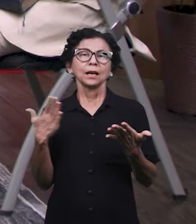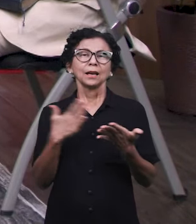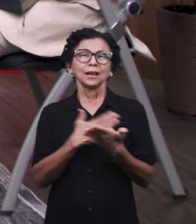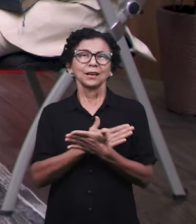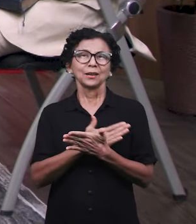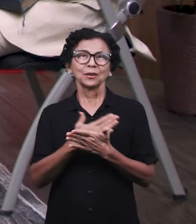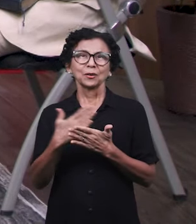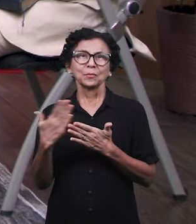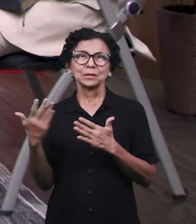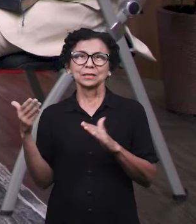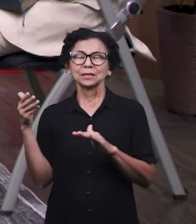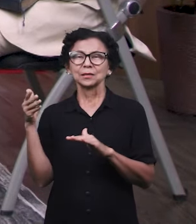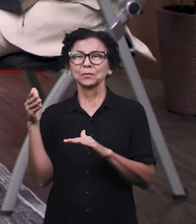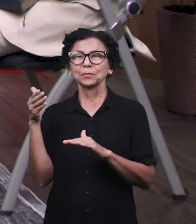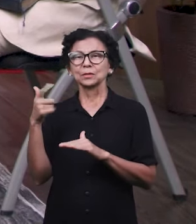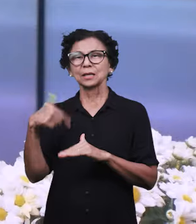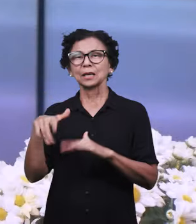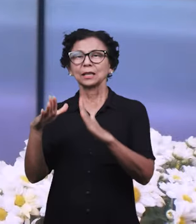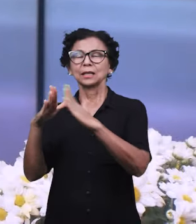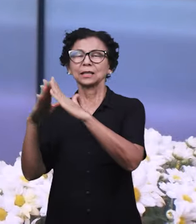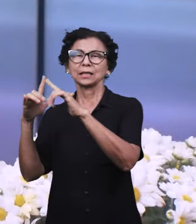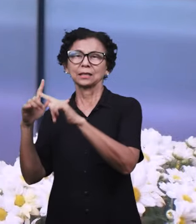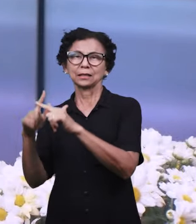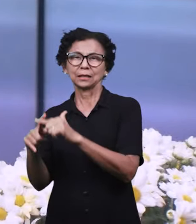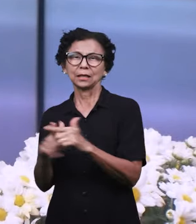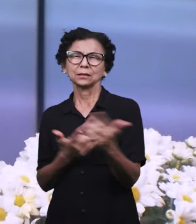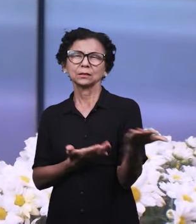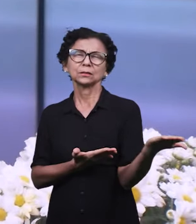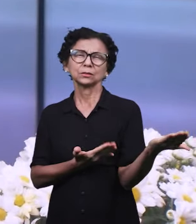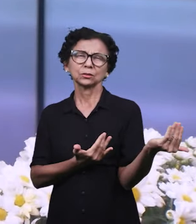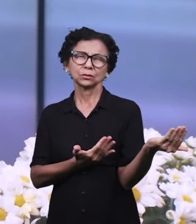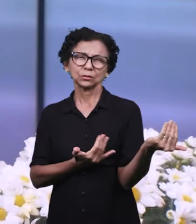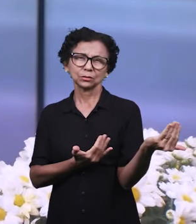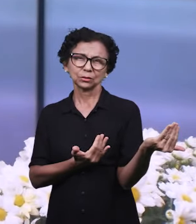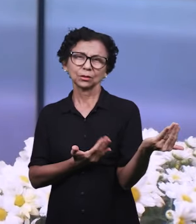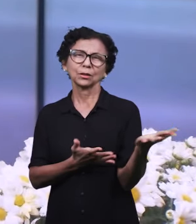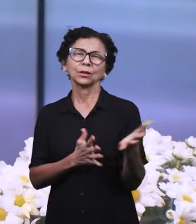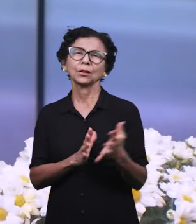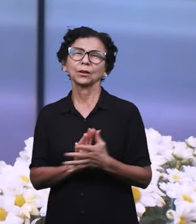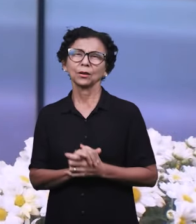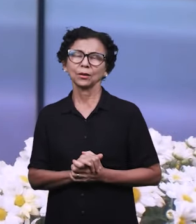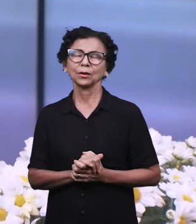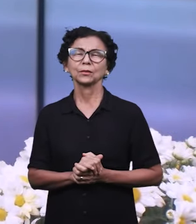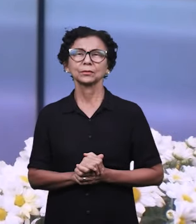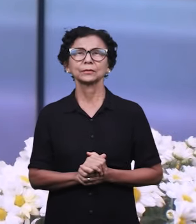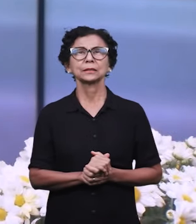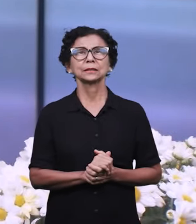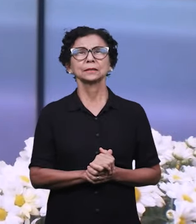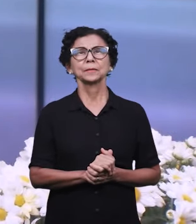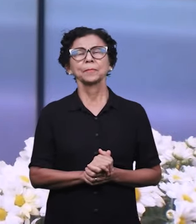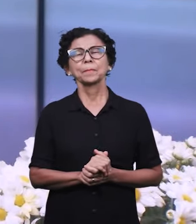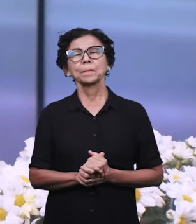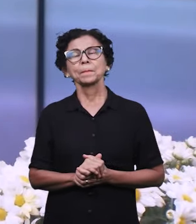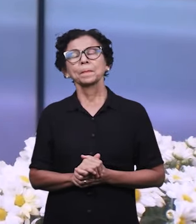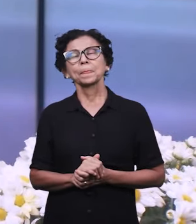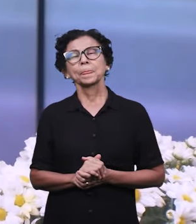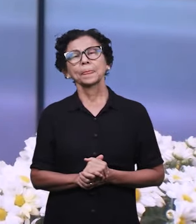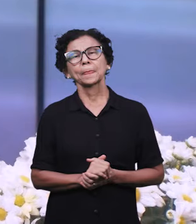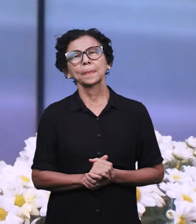quanto jovens, tempo então, né? Que passou. os nossos jovens tenham os nossos pastores como uma referência. né, para que eles prossigam na caminhada